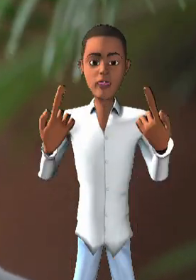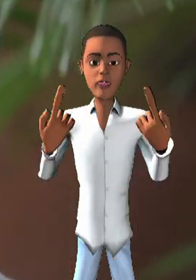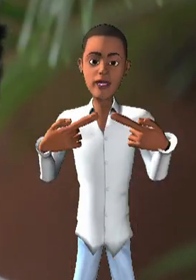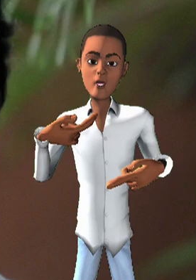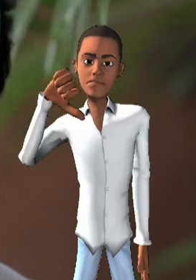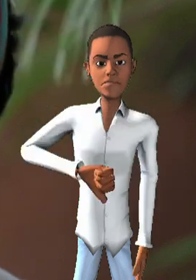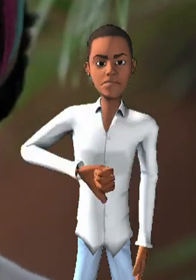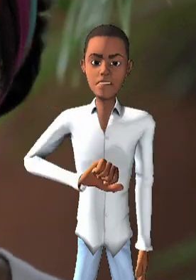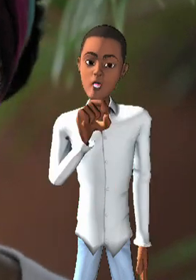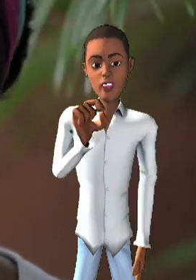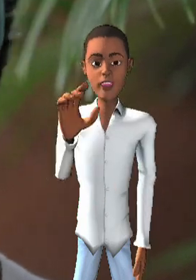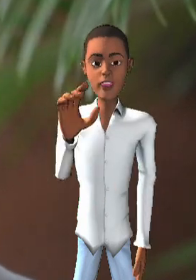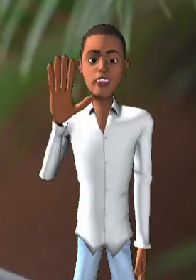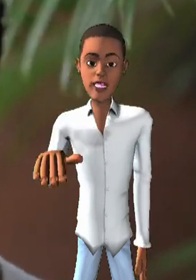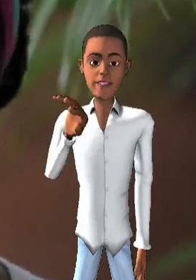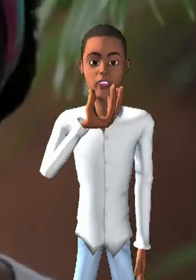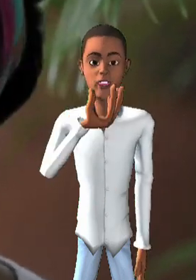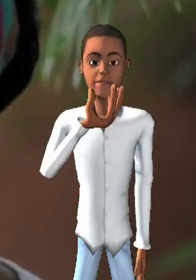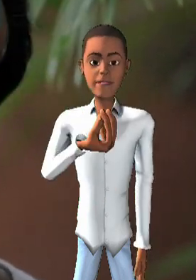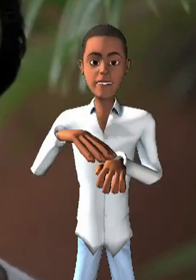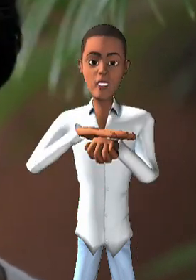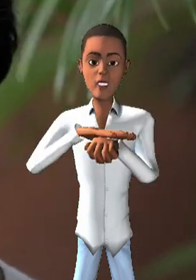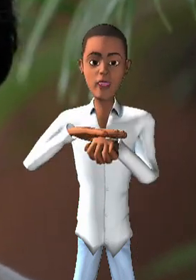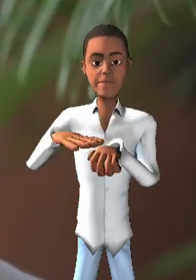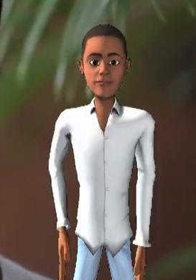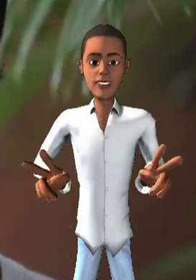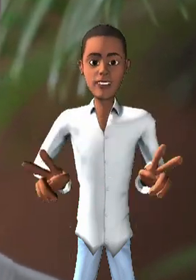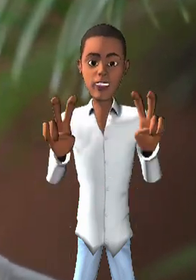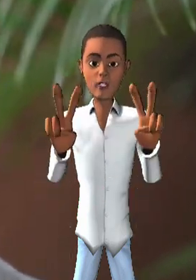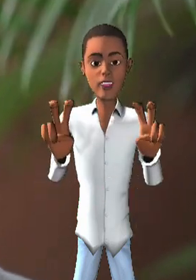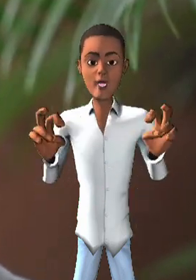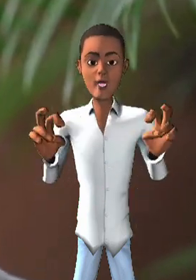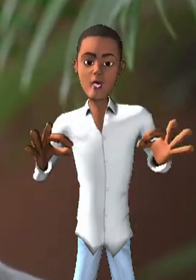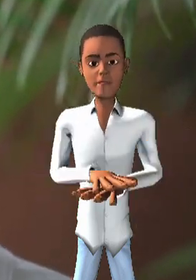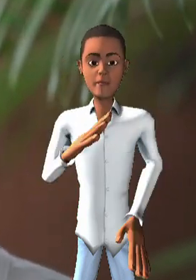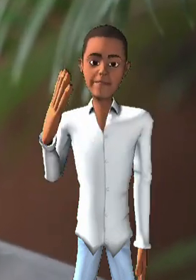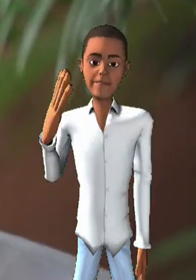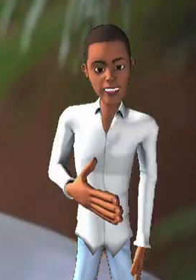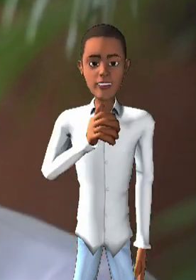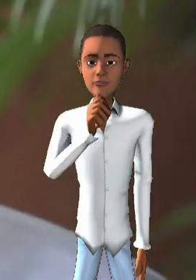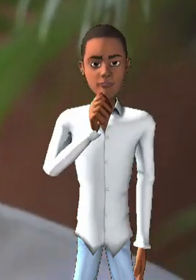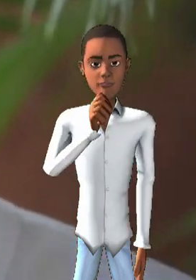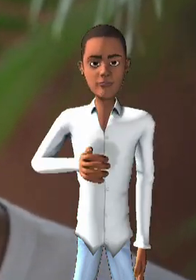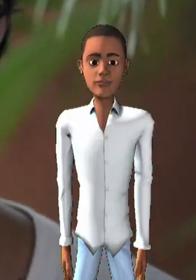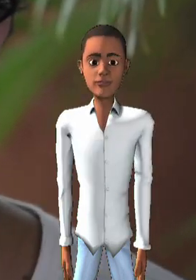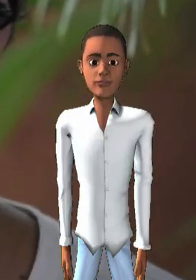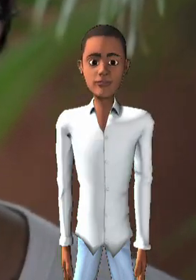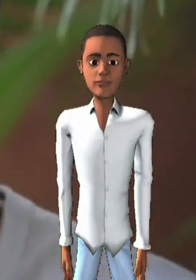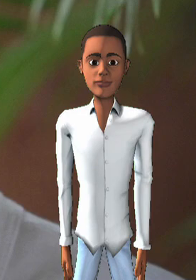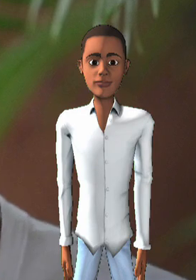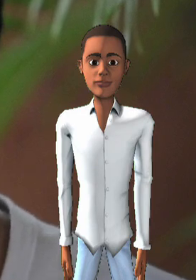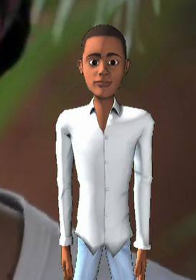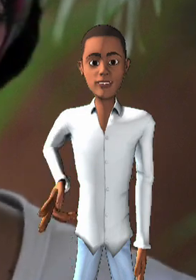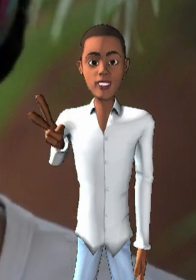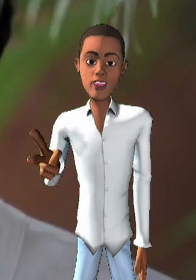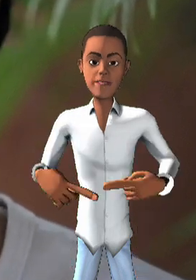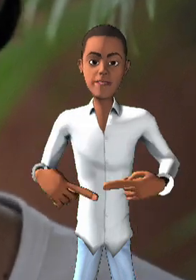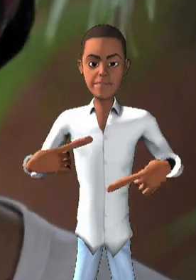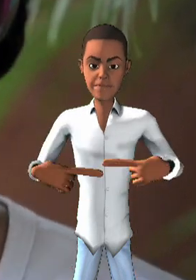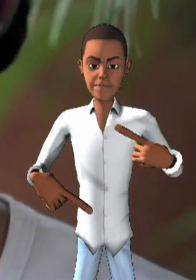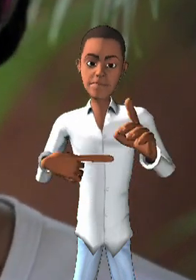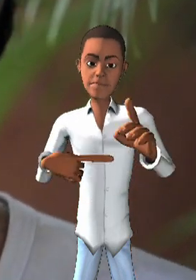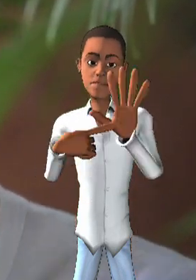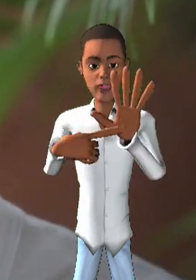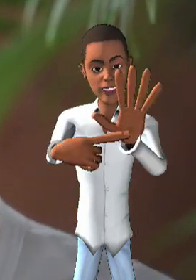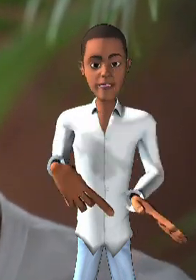grande desafio hoje para chamar mais os homens para discussão é dizer, não está resolvido, nada está resolvido. Né? E recolocar